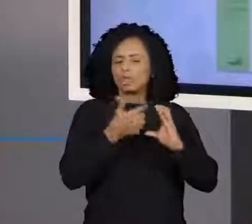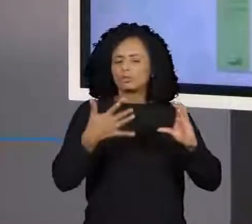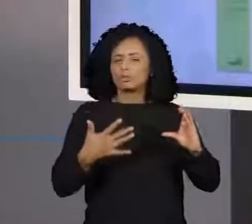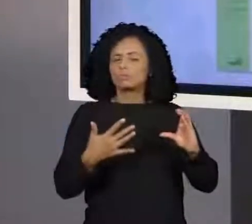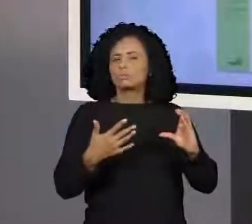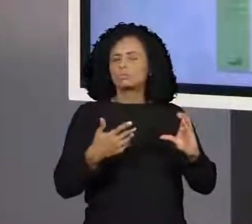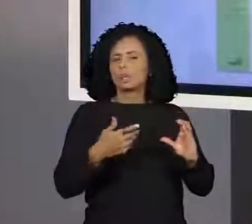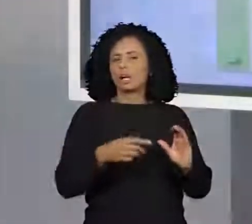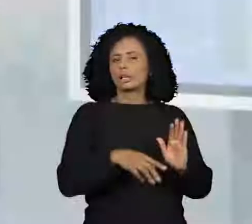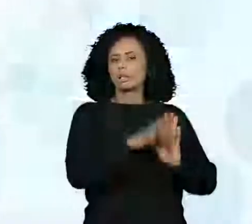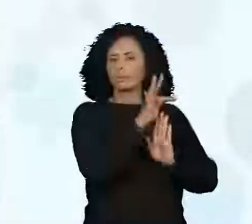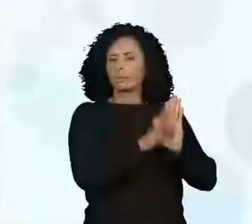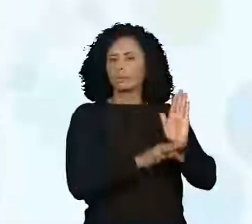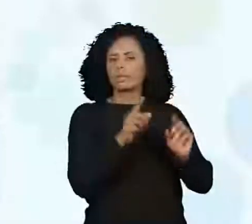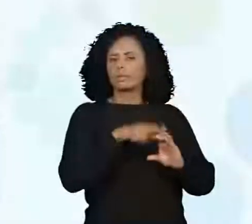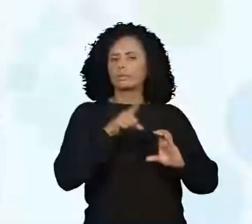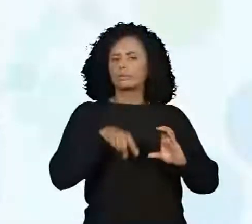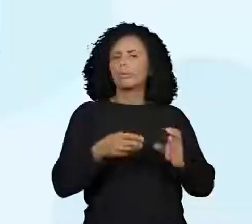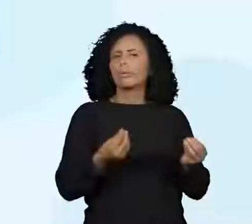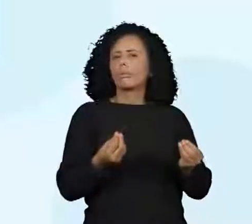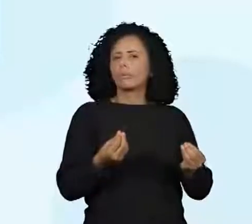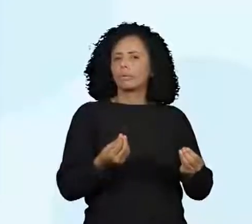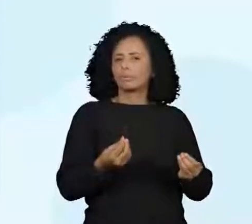cá, vem comigo, vamos para a tela.